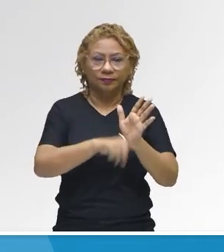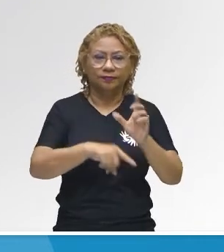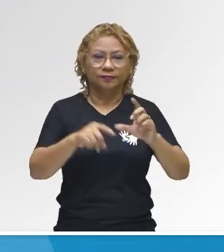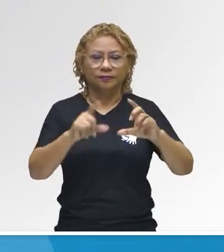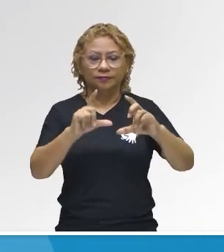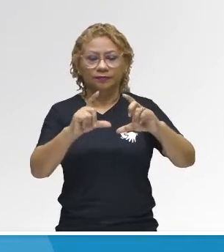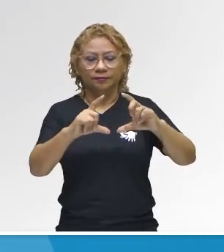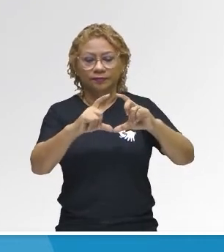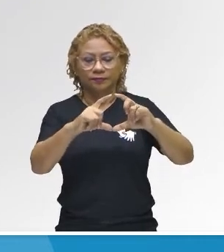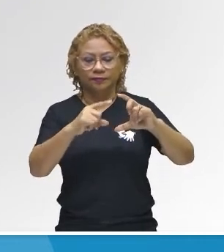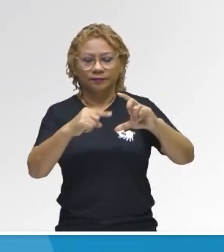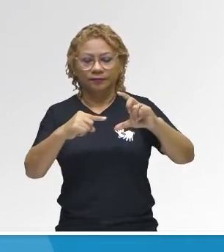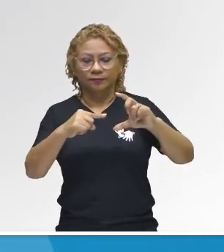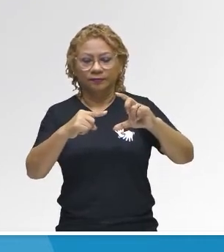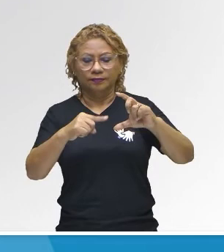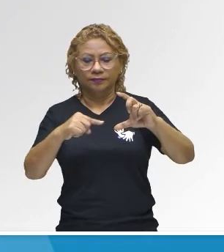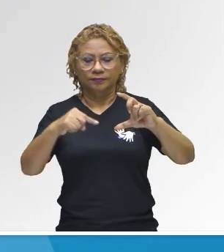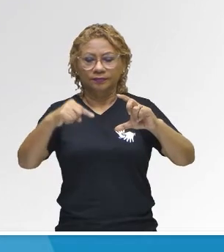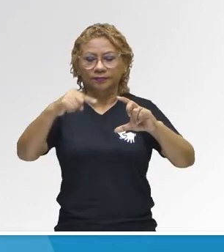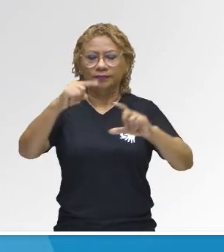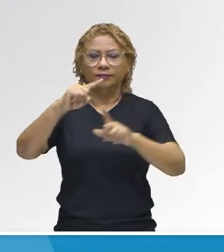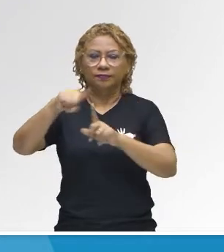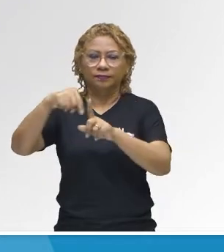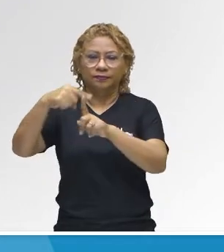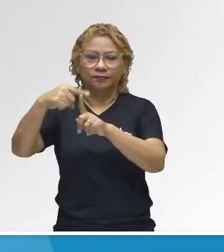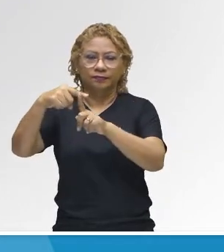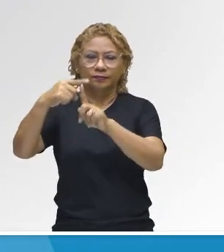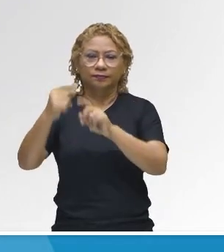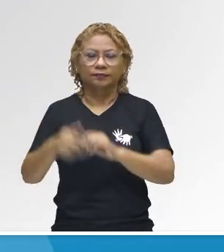Se a gente pegar aqui, ó, o ângulo de